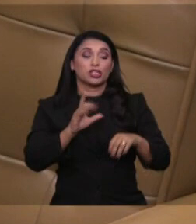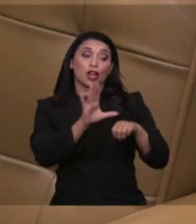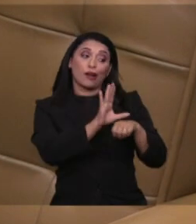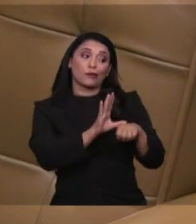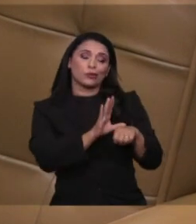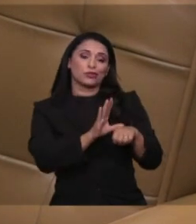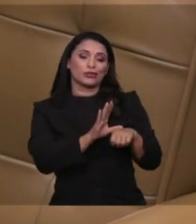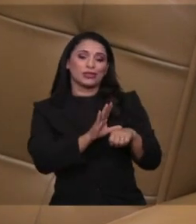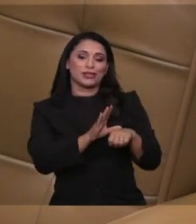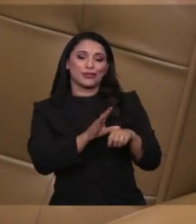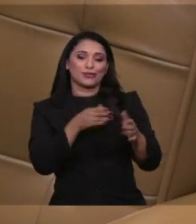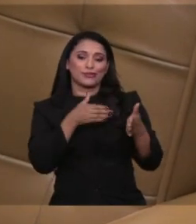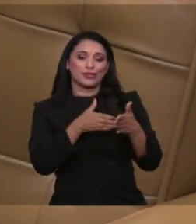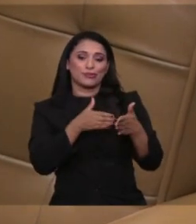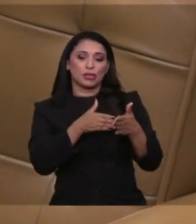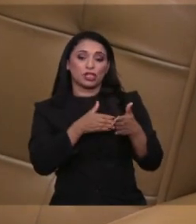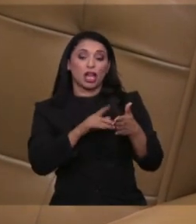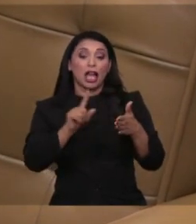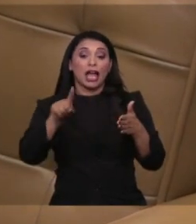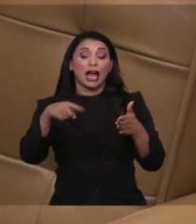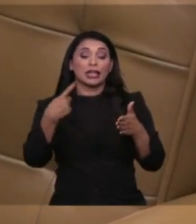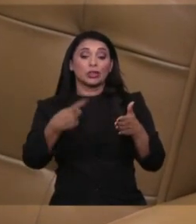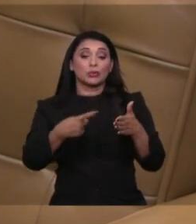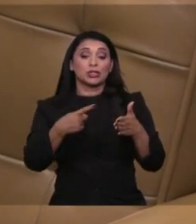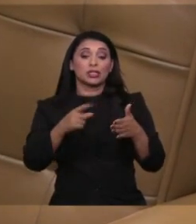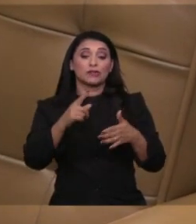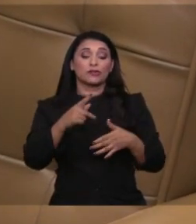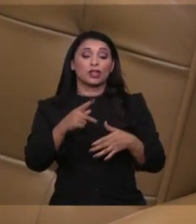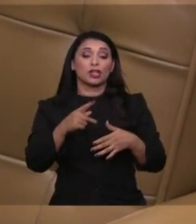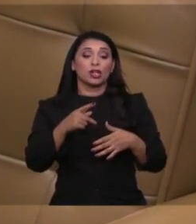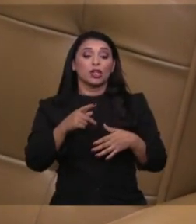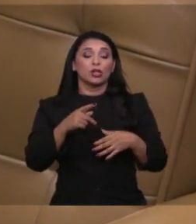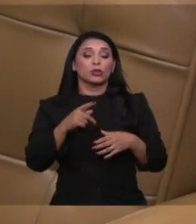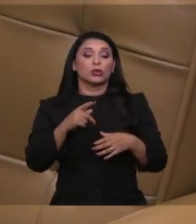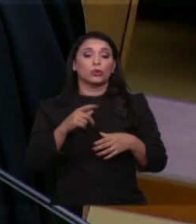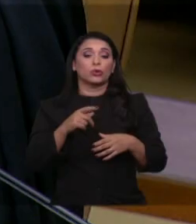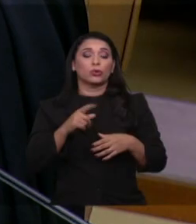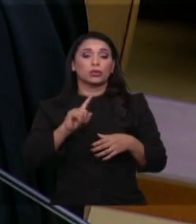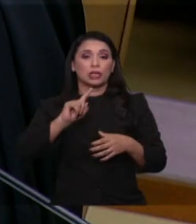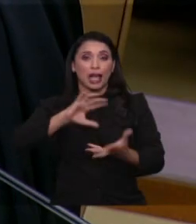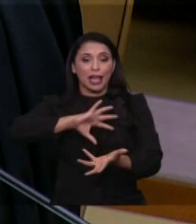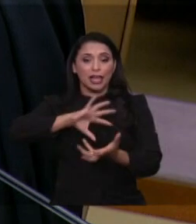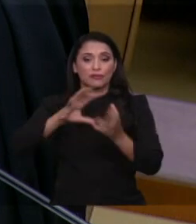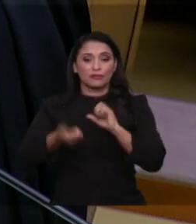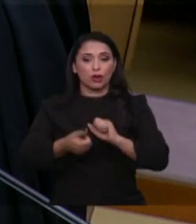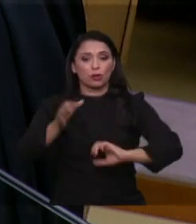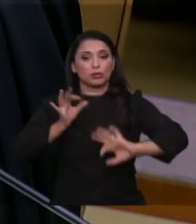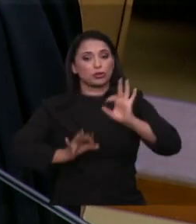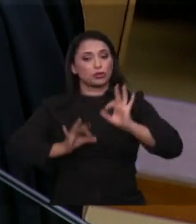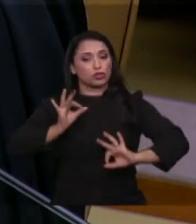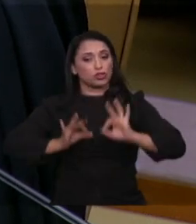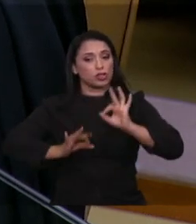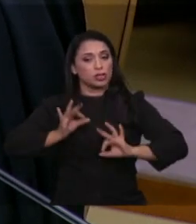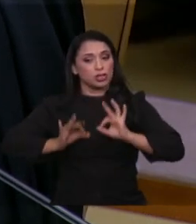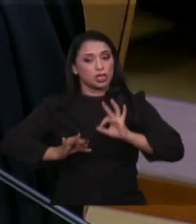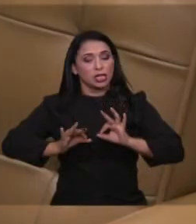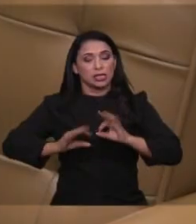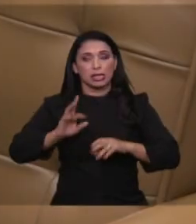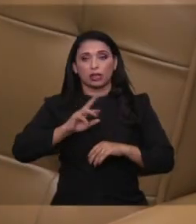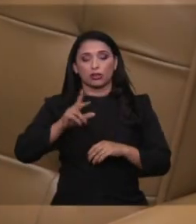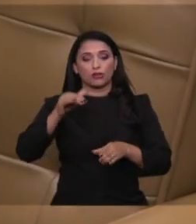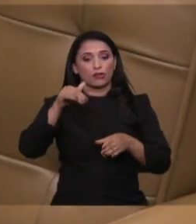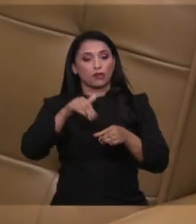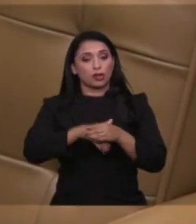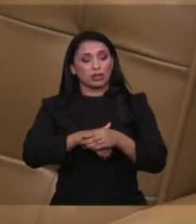constitucional. Até que veio o pacote de abril, e que, diante da reforma do judiciário não votada, Geisel se